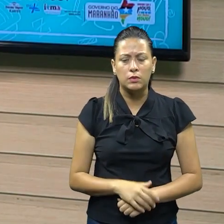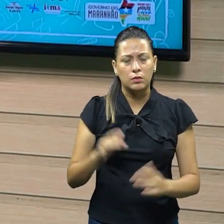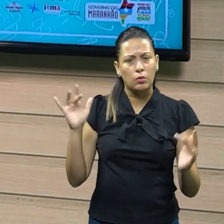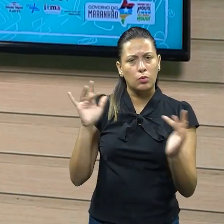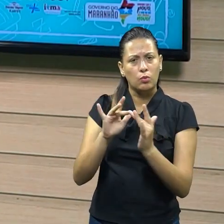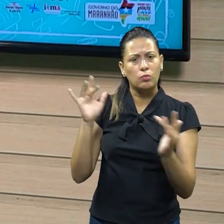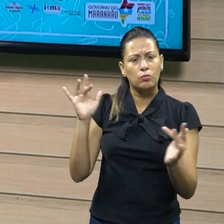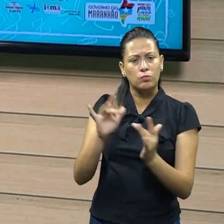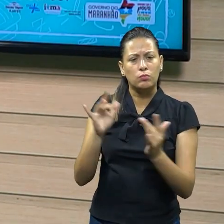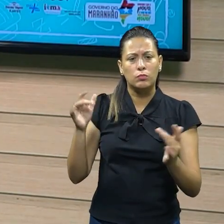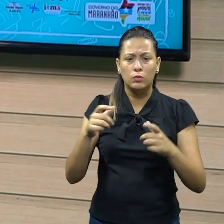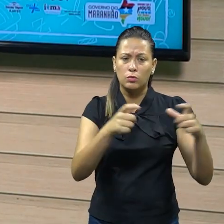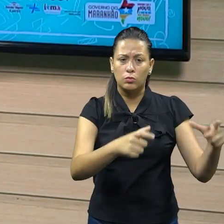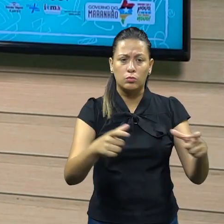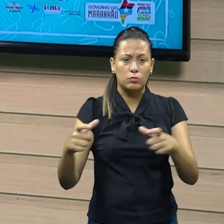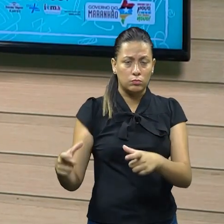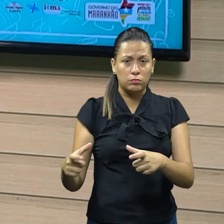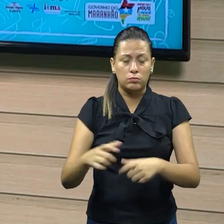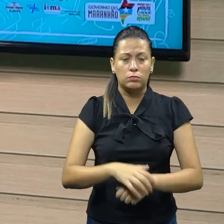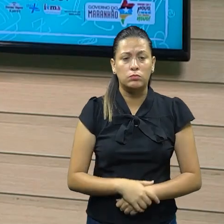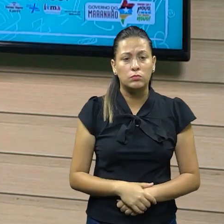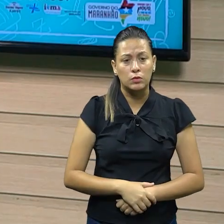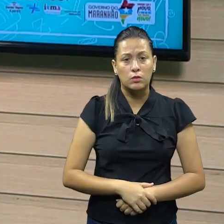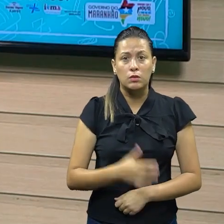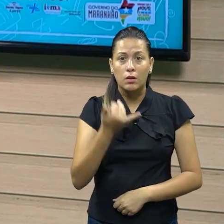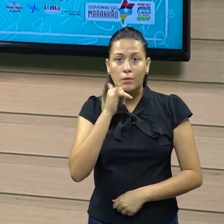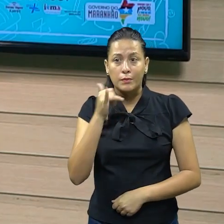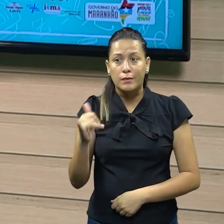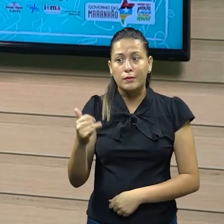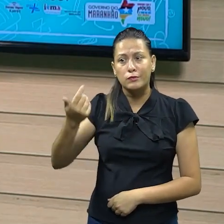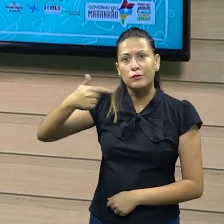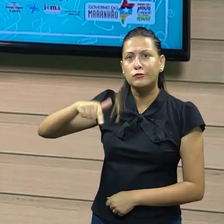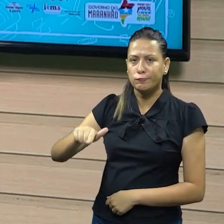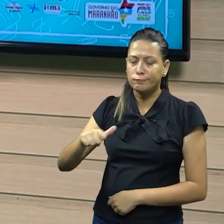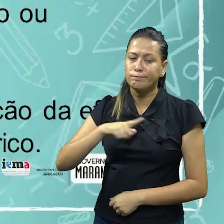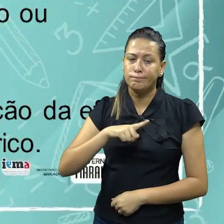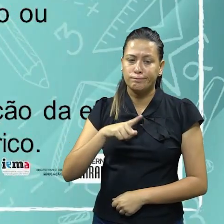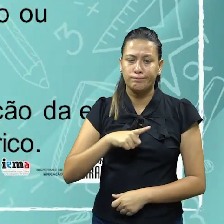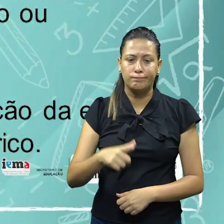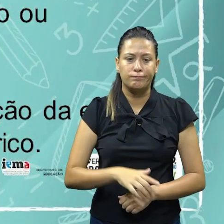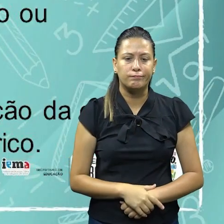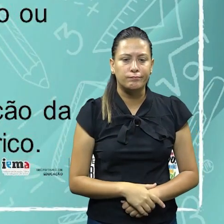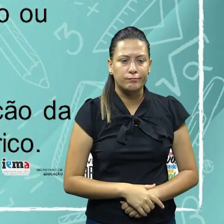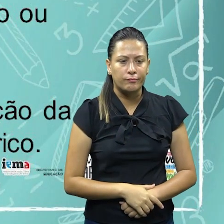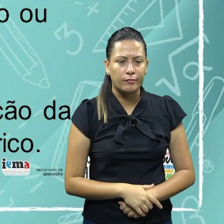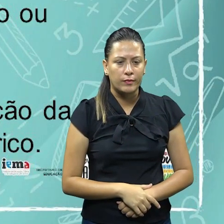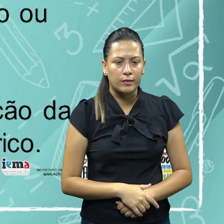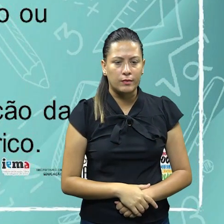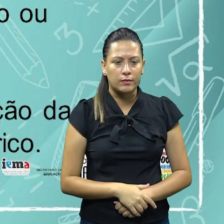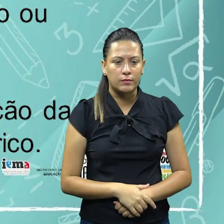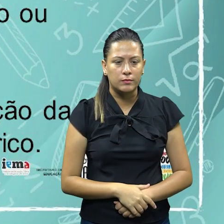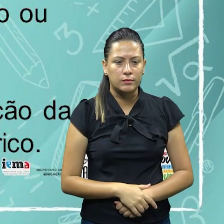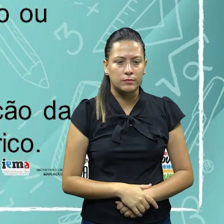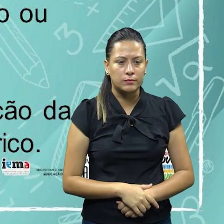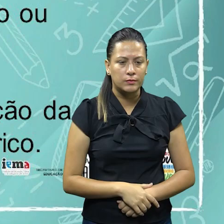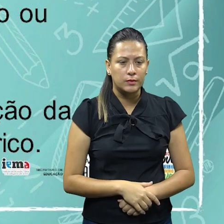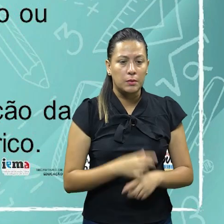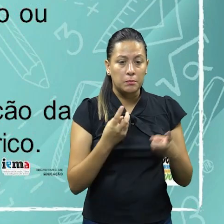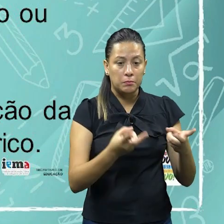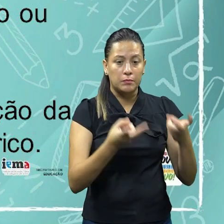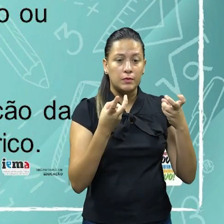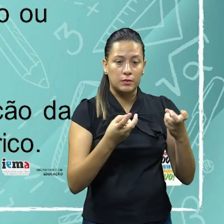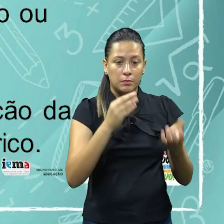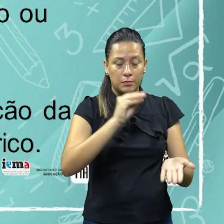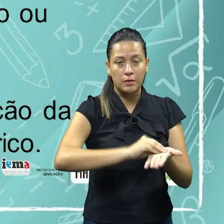faça o contato e aquele ambiente seja reenergizado novamente. Constatação da ausência de